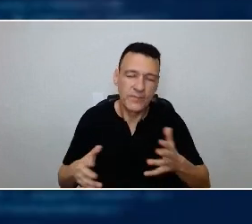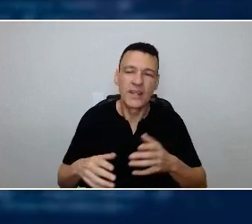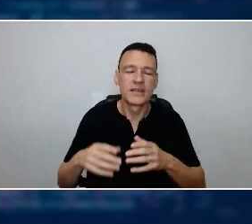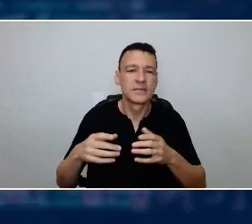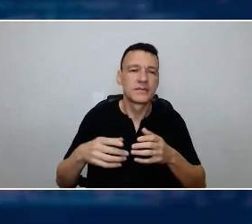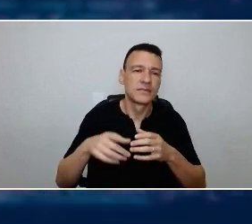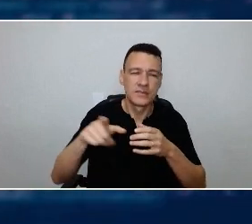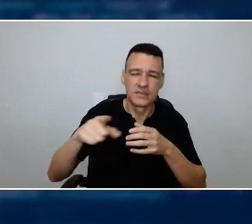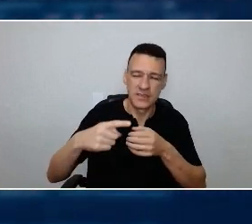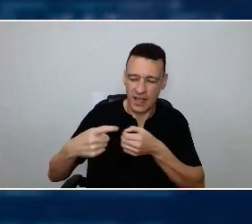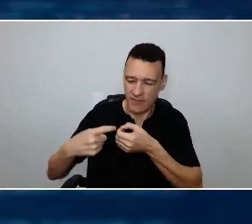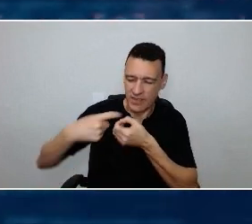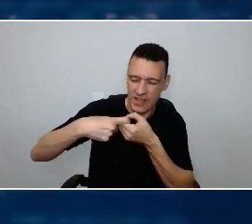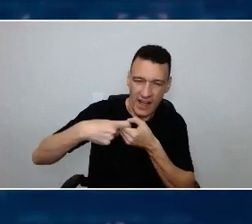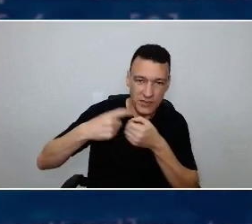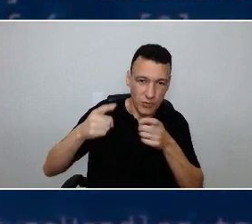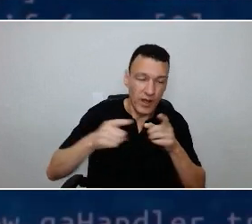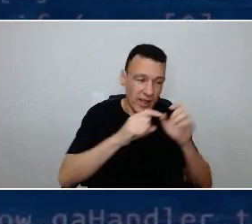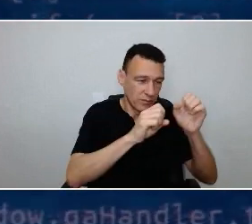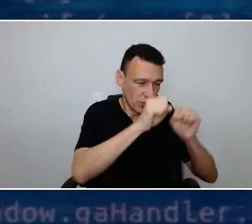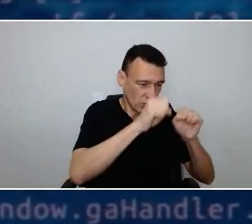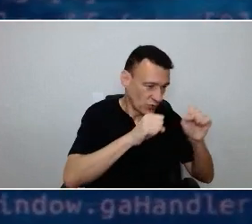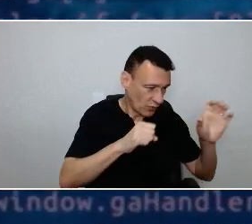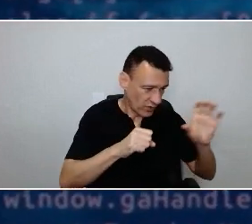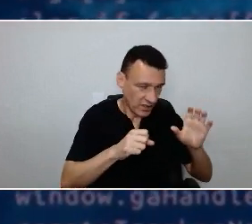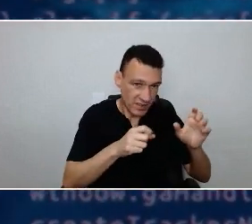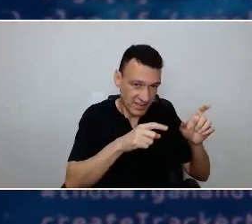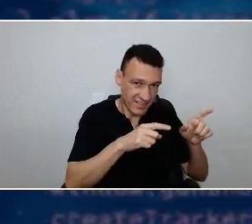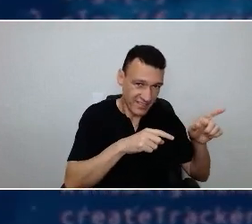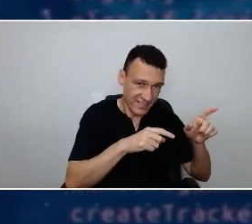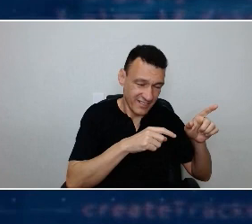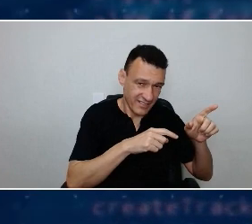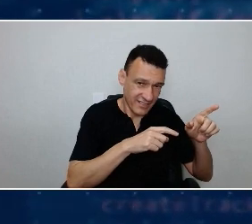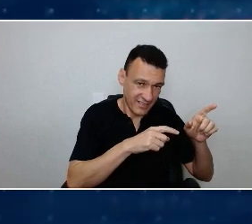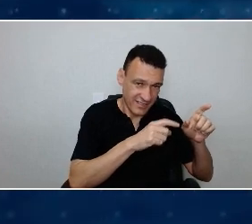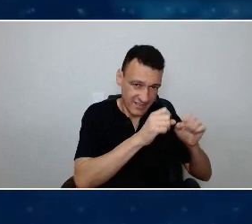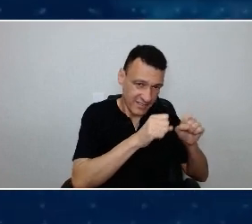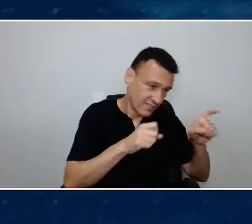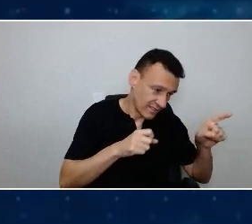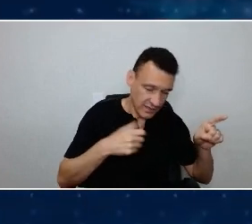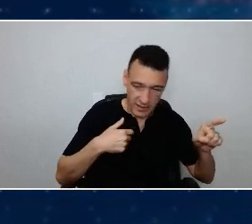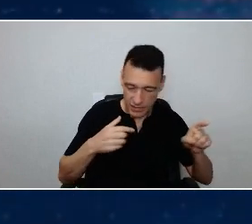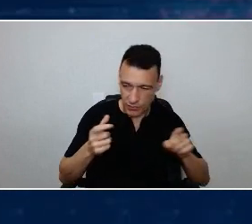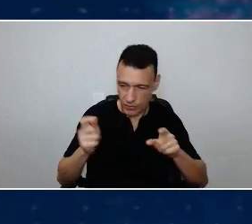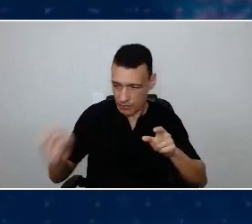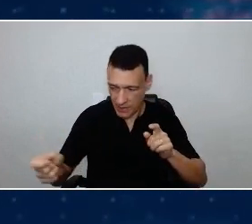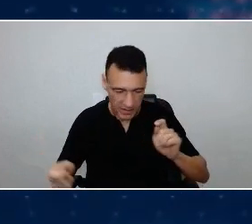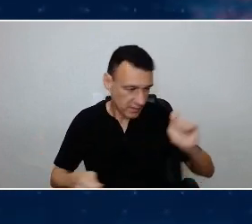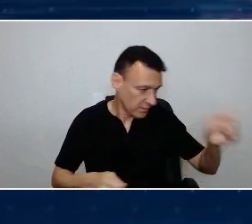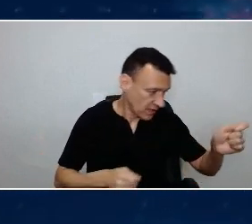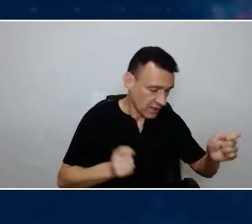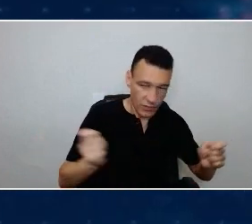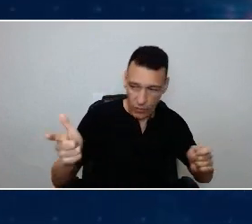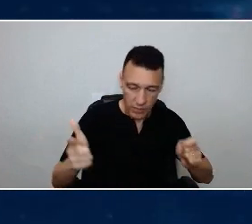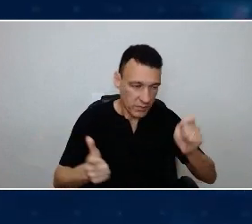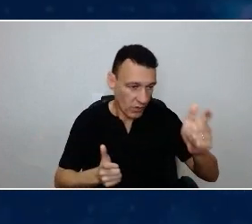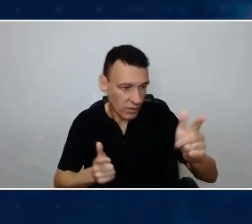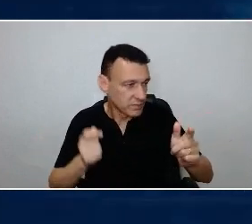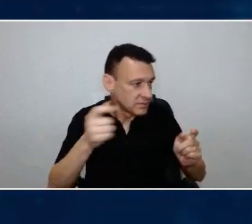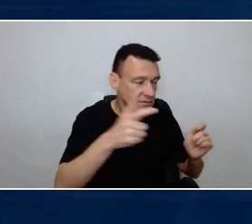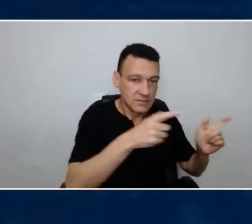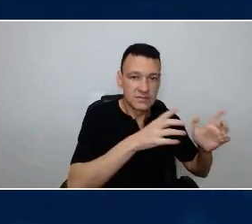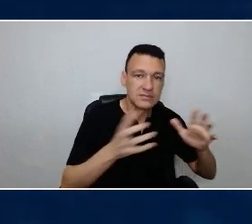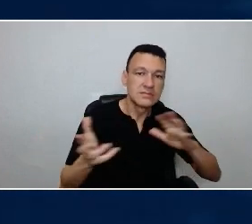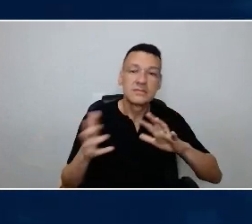numa numa mesma venda e Enfim então você acaba tendo um nível de complexidade altíssimo aí né você né pessoal que tá mais acostumado com